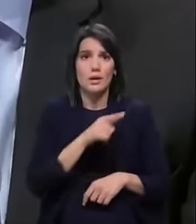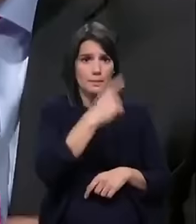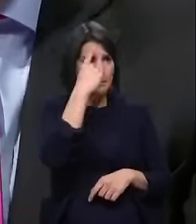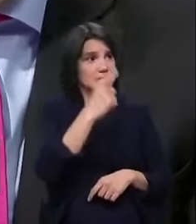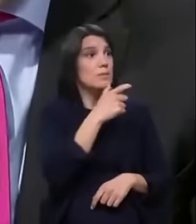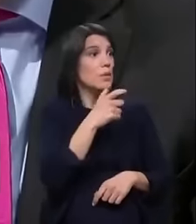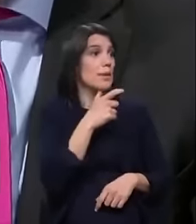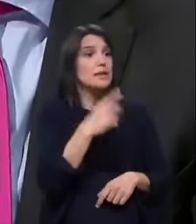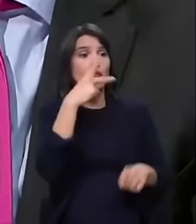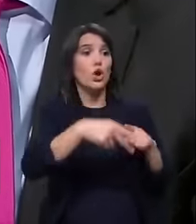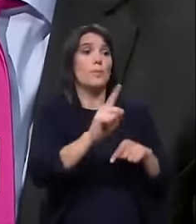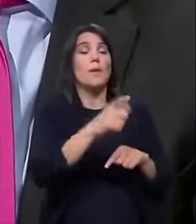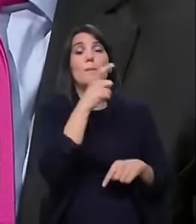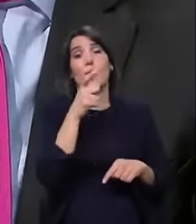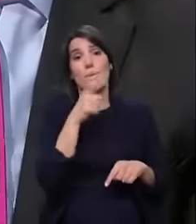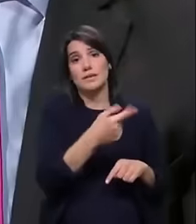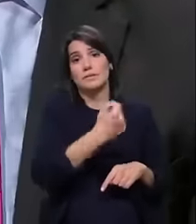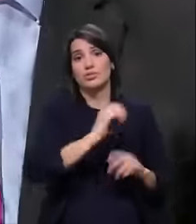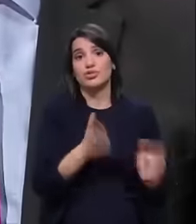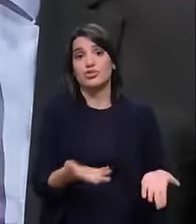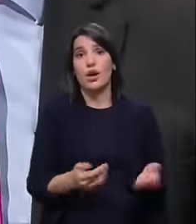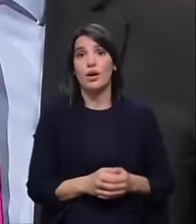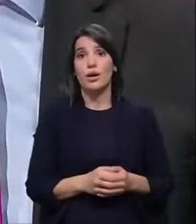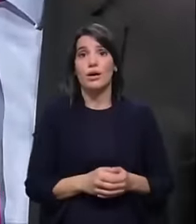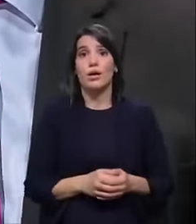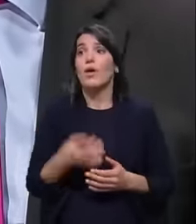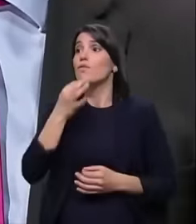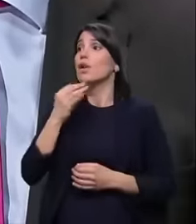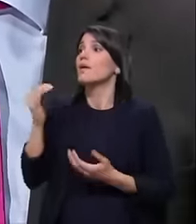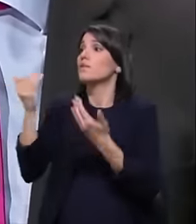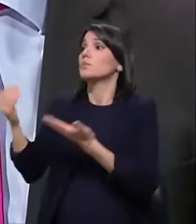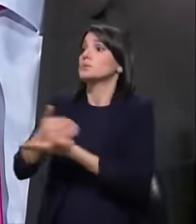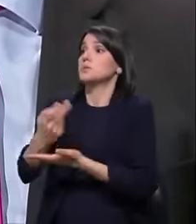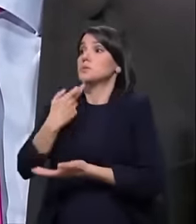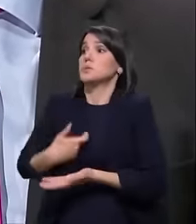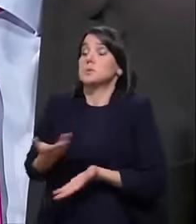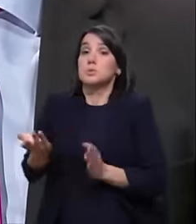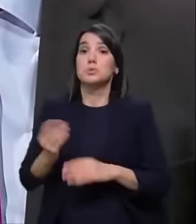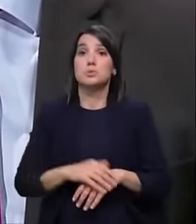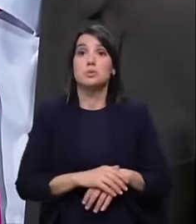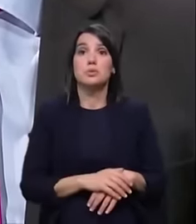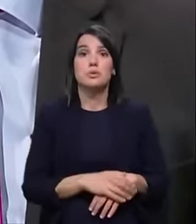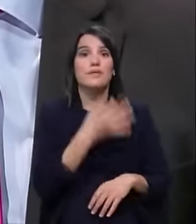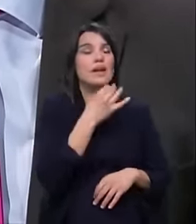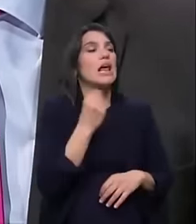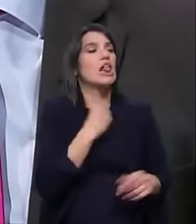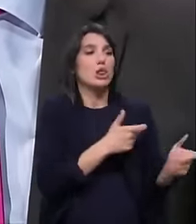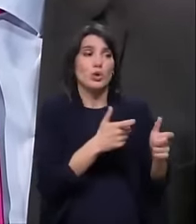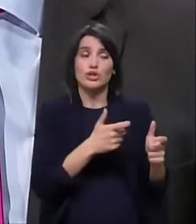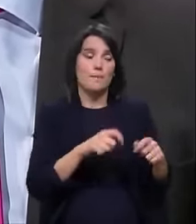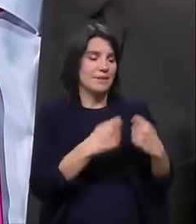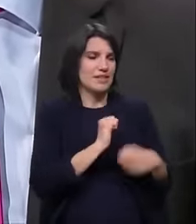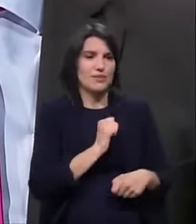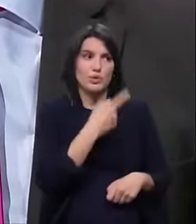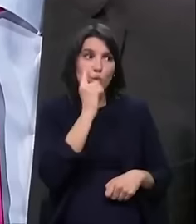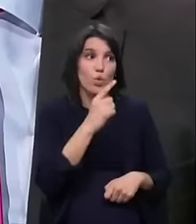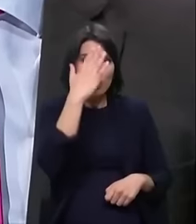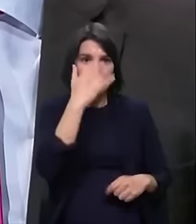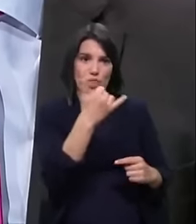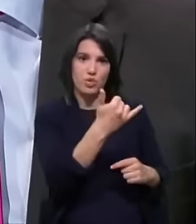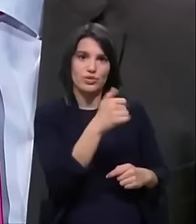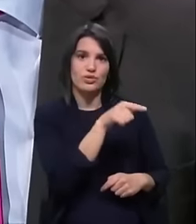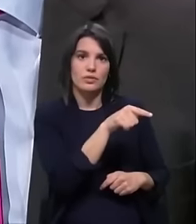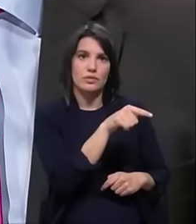não me interromper. Já não, está a quebrar uma promessa. Eu falei-lhe de dados e a Mariana Mortágua. Já que me fala em terrorismo, não é o meu partido, é o seu, que tem como número 2